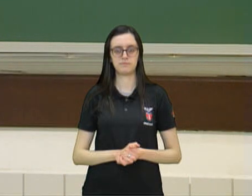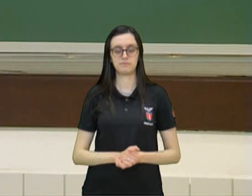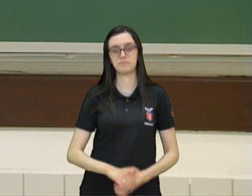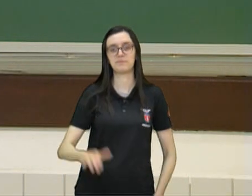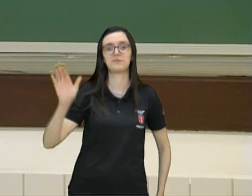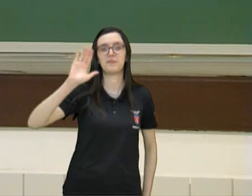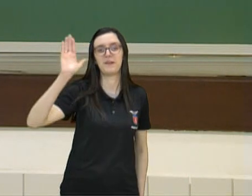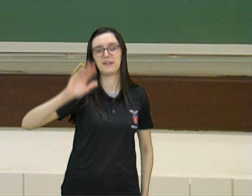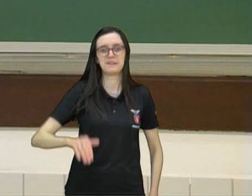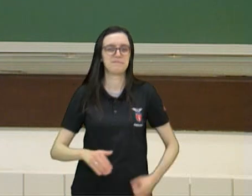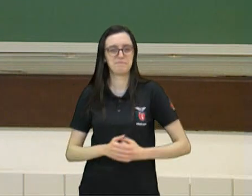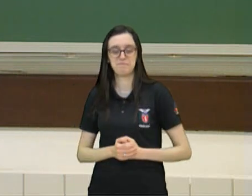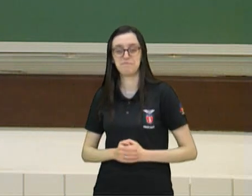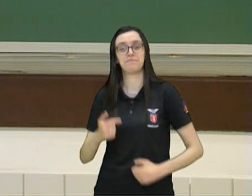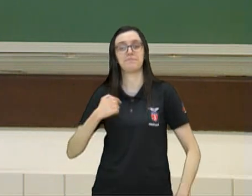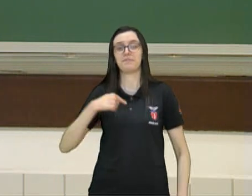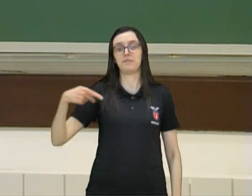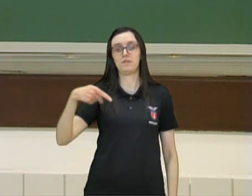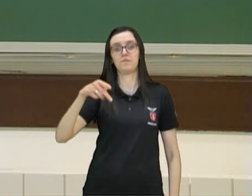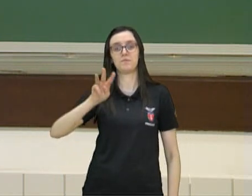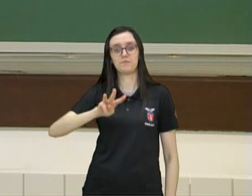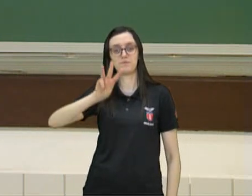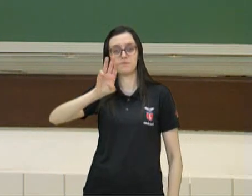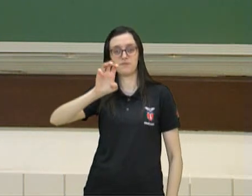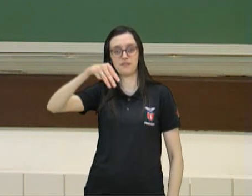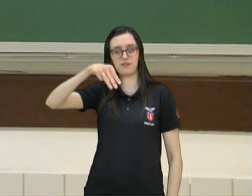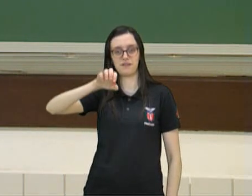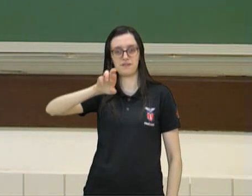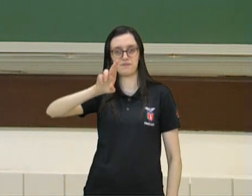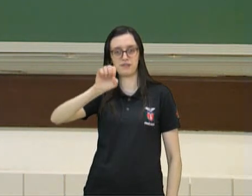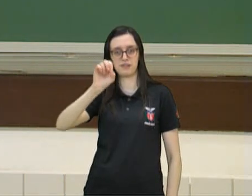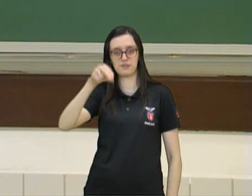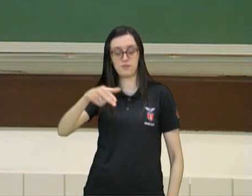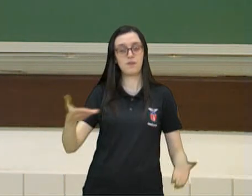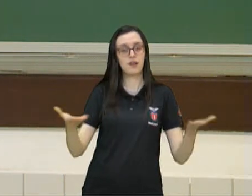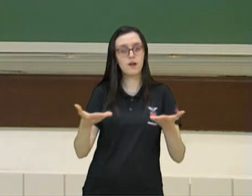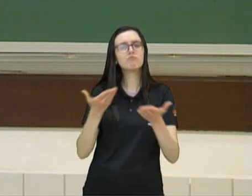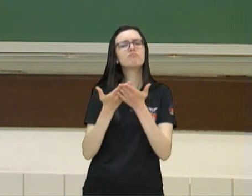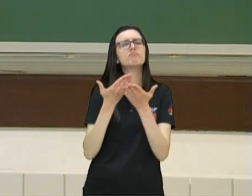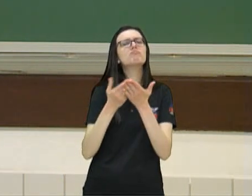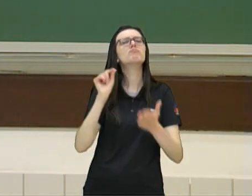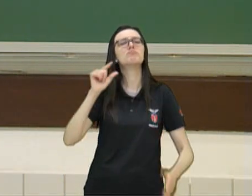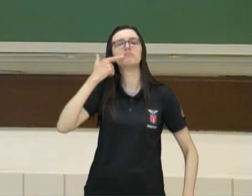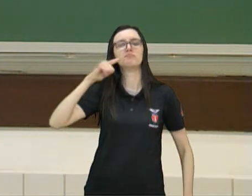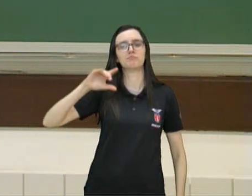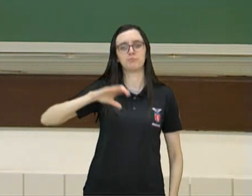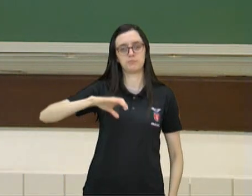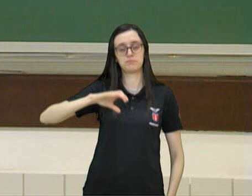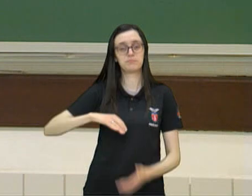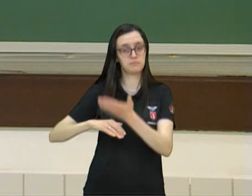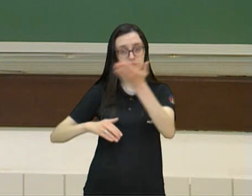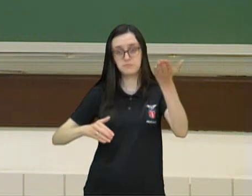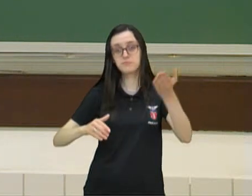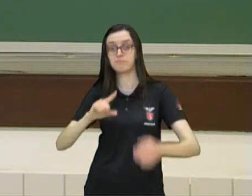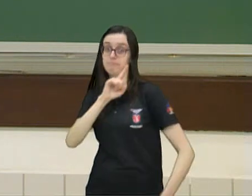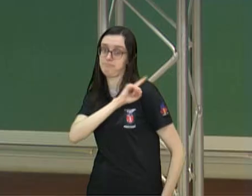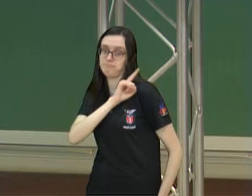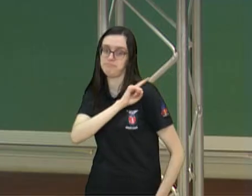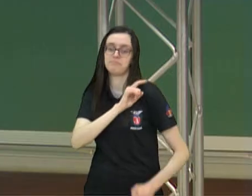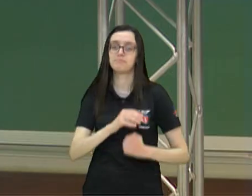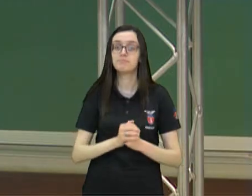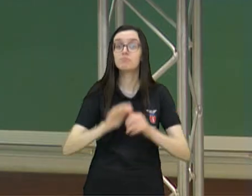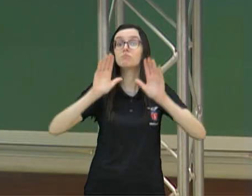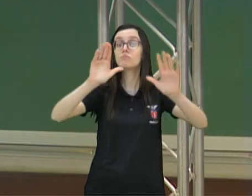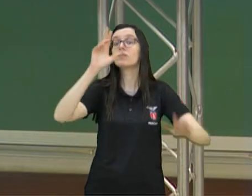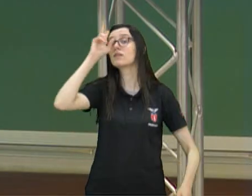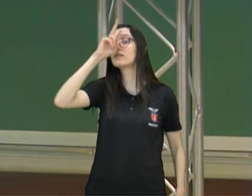Olá pessoal, professor Emerson novamente com vocês para trabalhar a língua portuguesa com vocês que estão na primeira série.